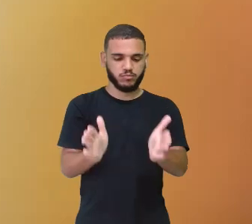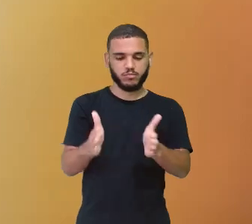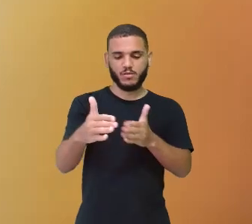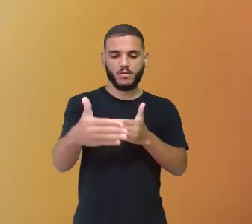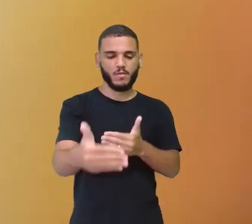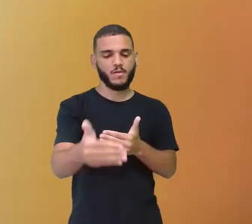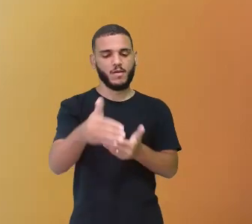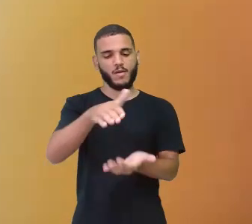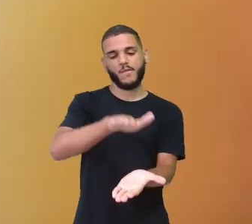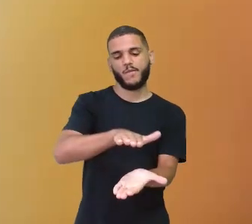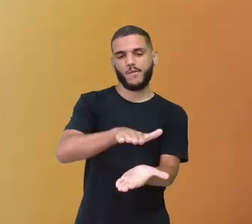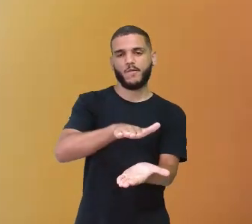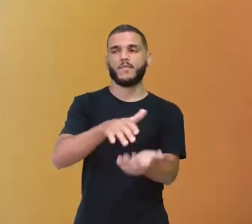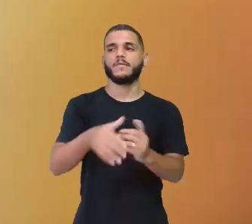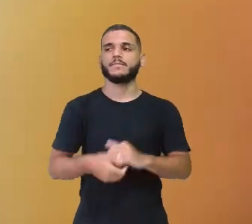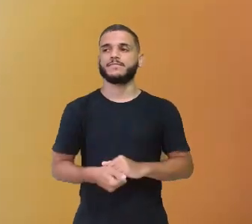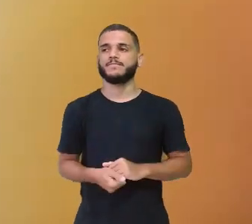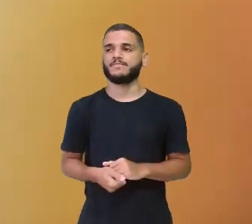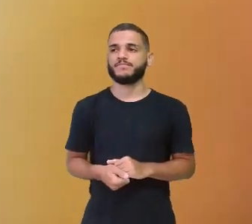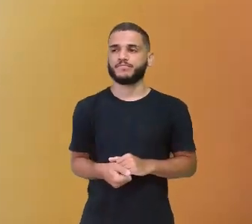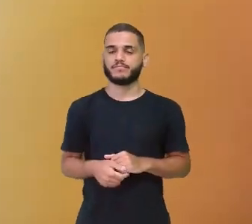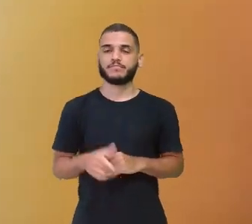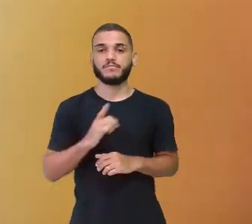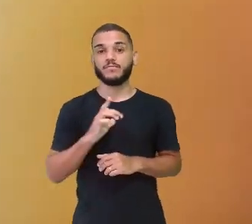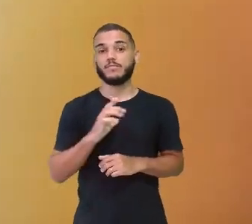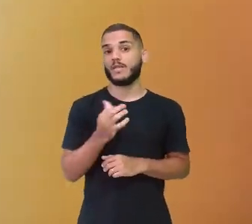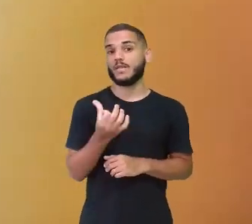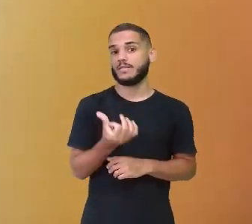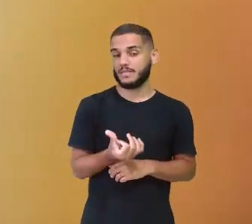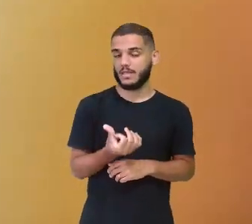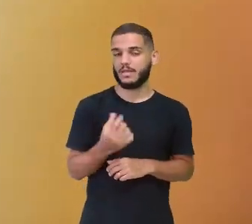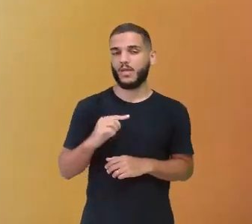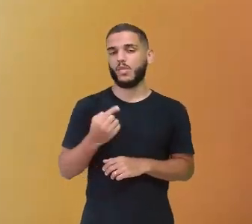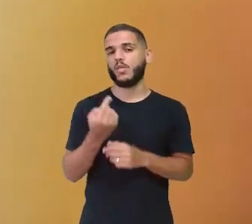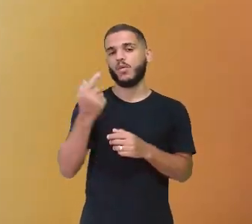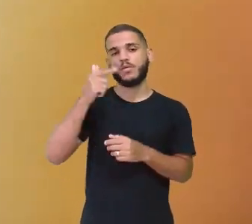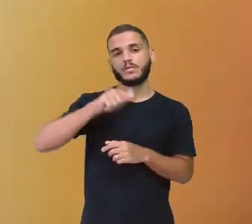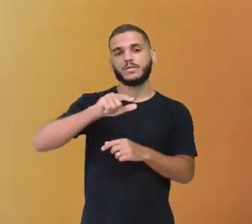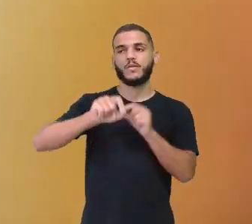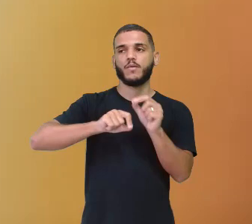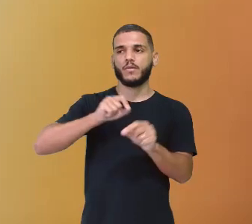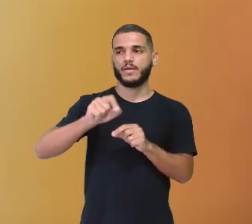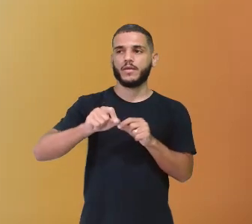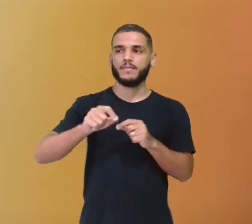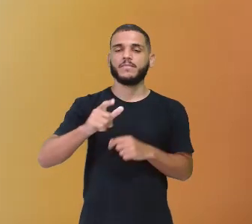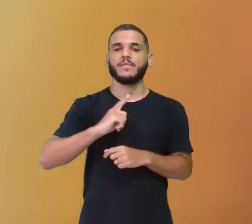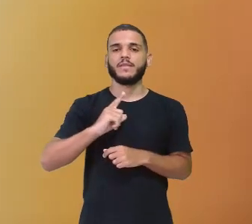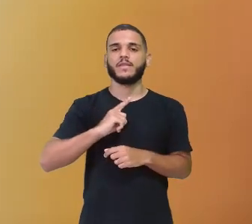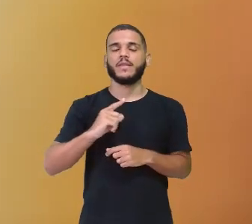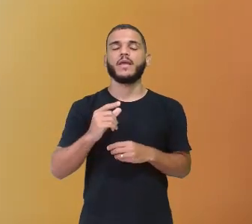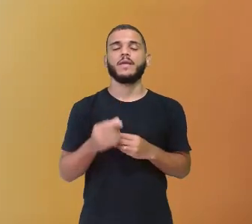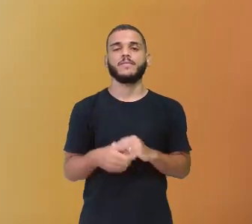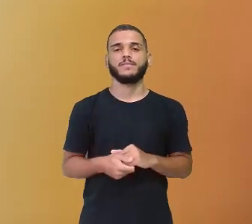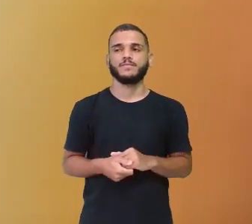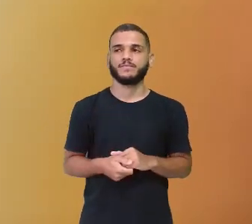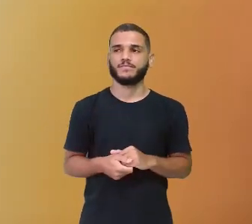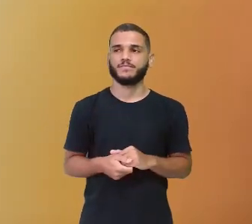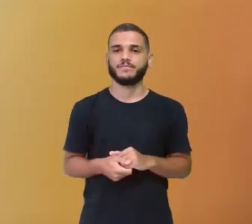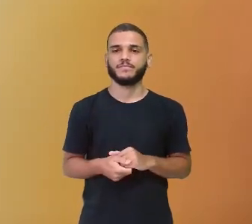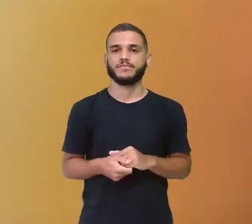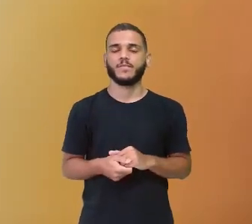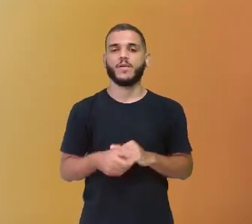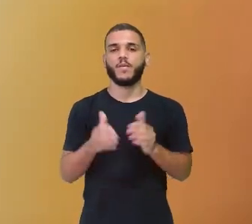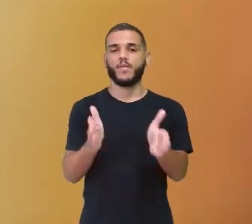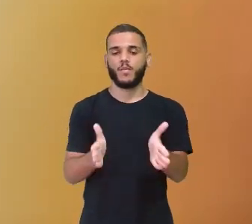fechar. Percebam que são 6 faces e a gente consegue, ó, formar o cubo. Estão vendo aí?